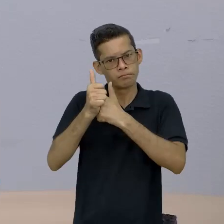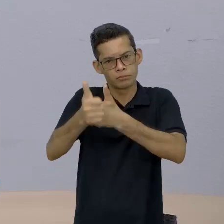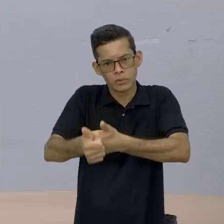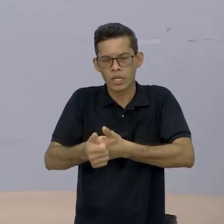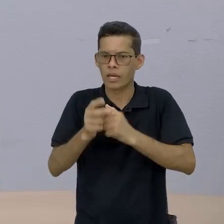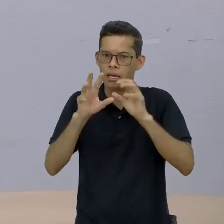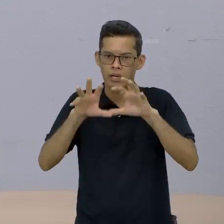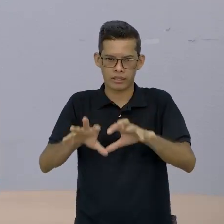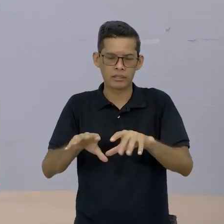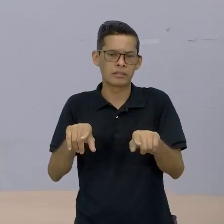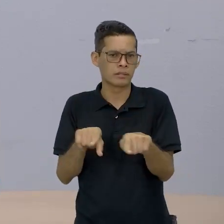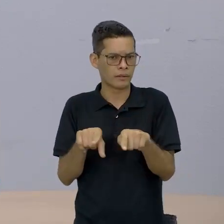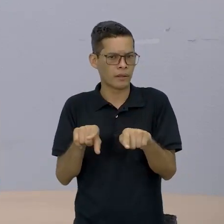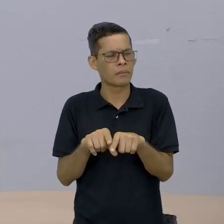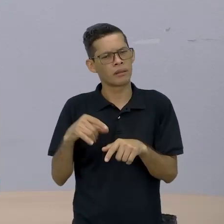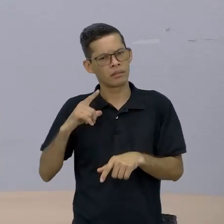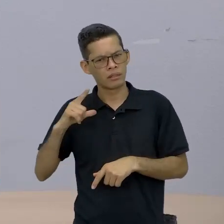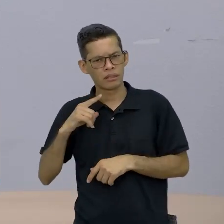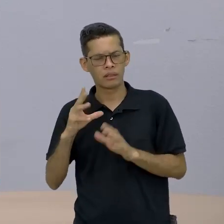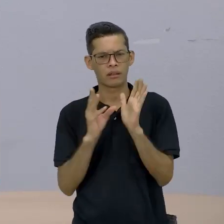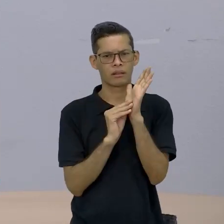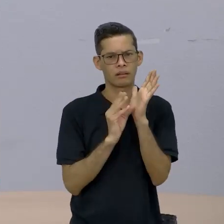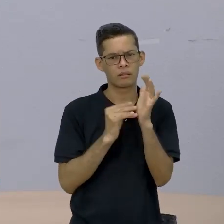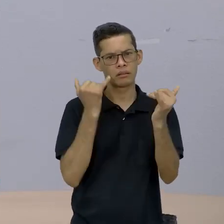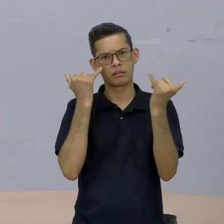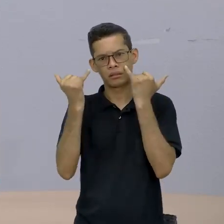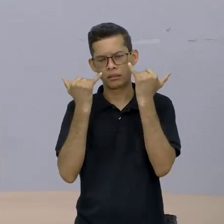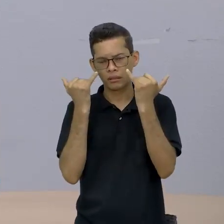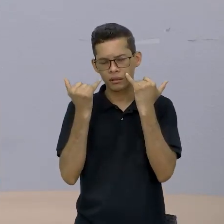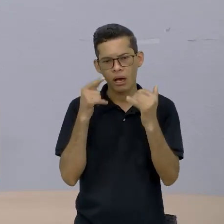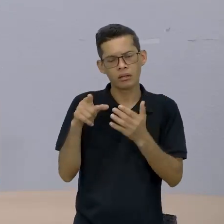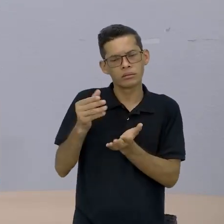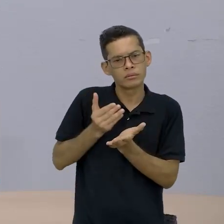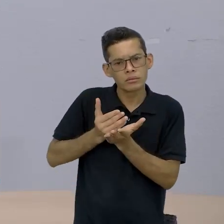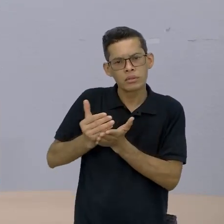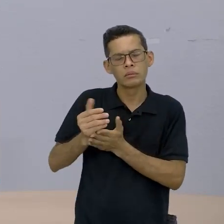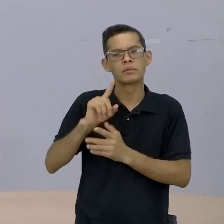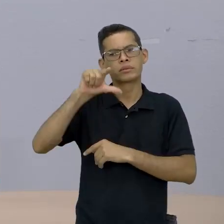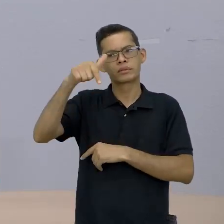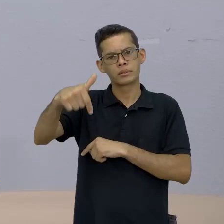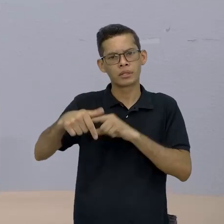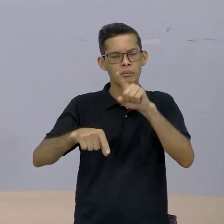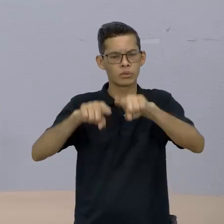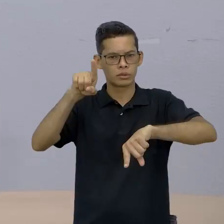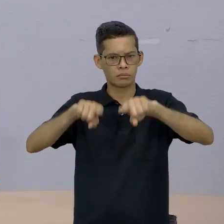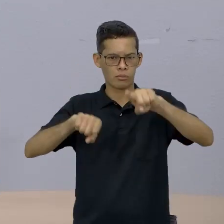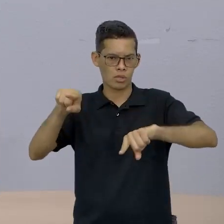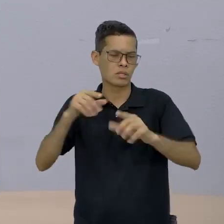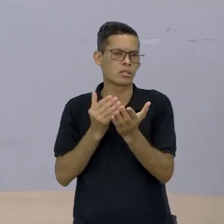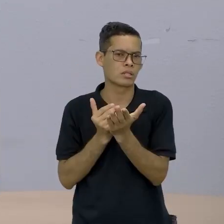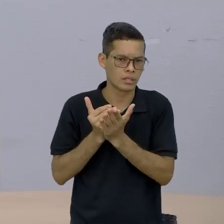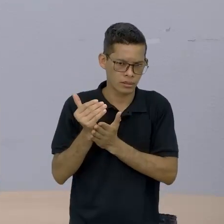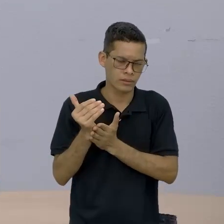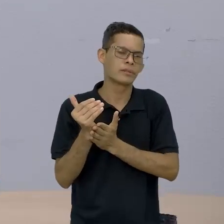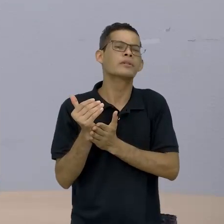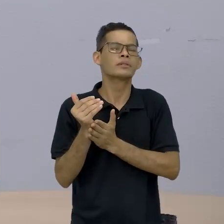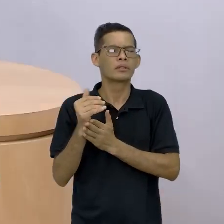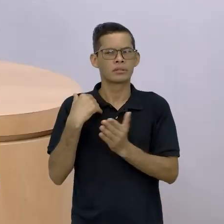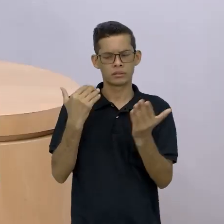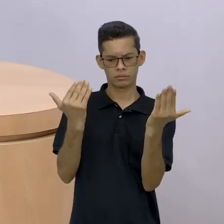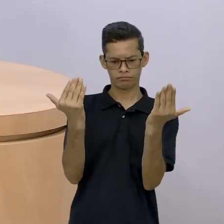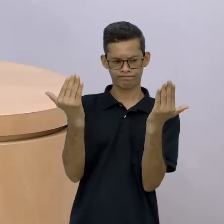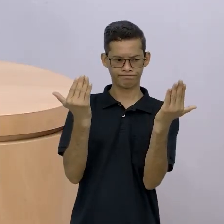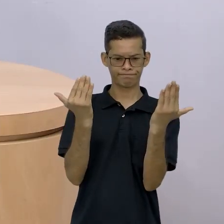Então, a gente tem dados e, a partir desses dados, né, a gente tem uma hipótese inicial e a gente